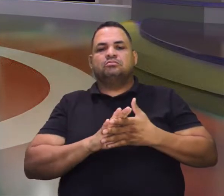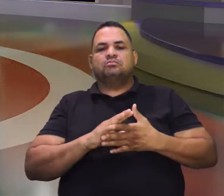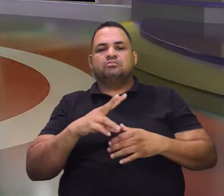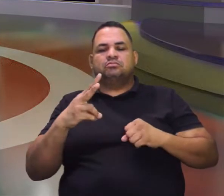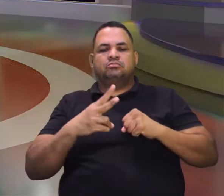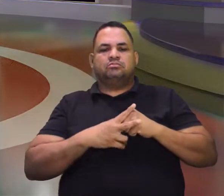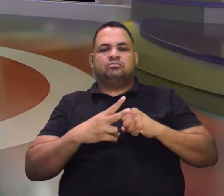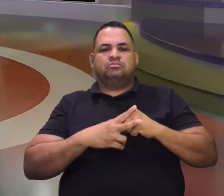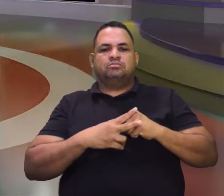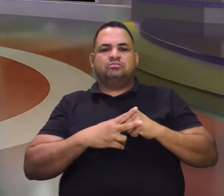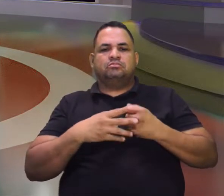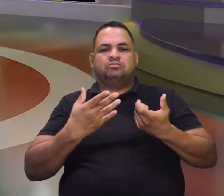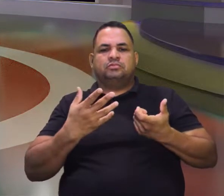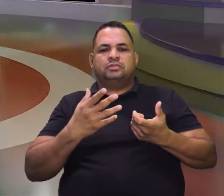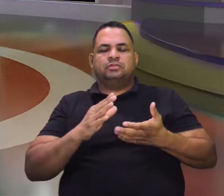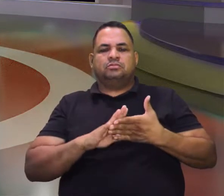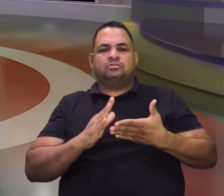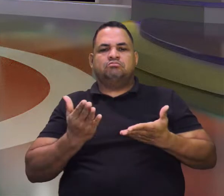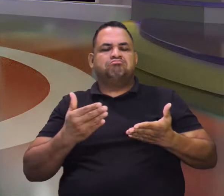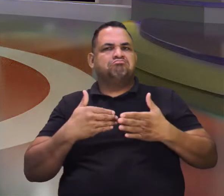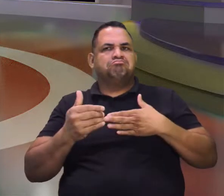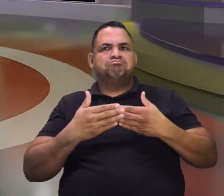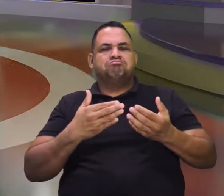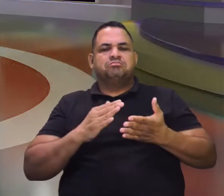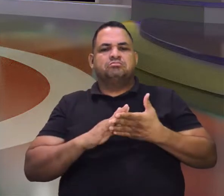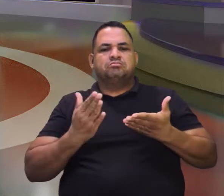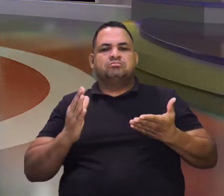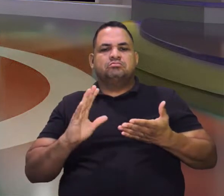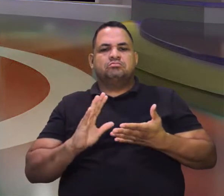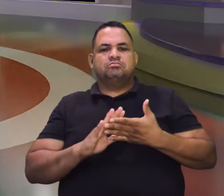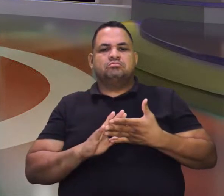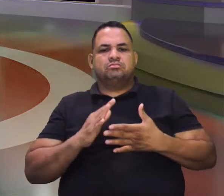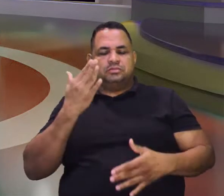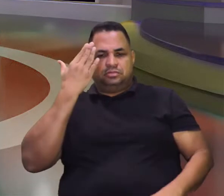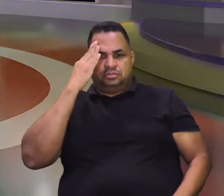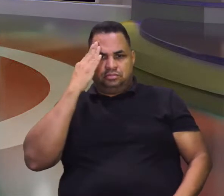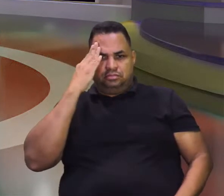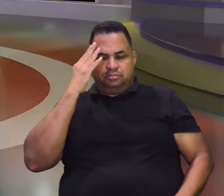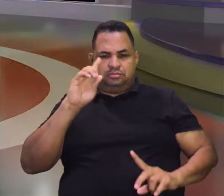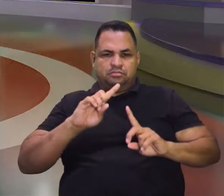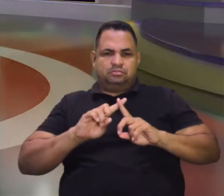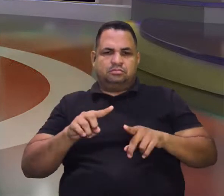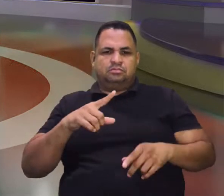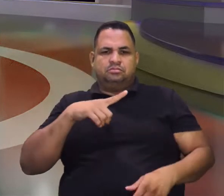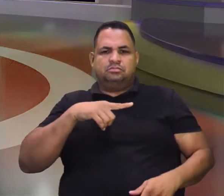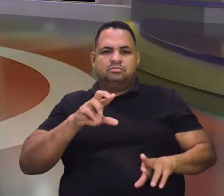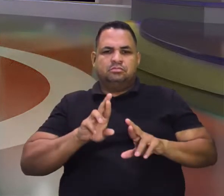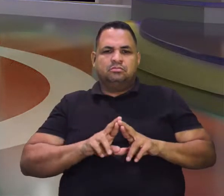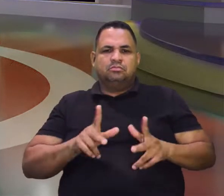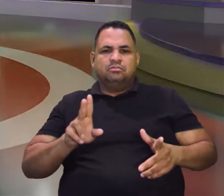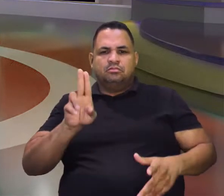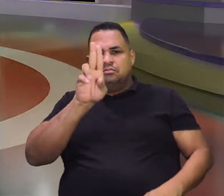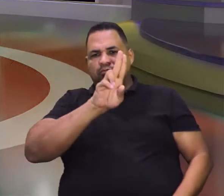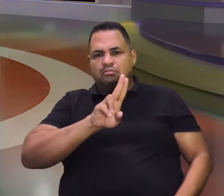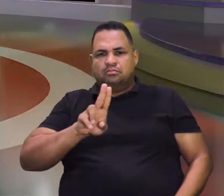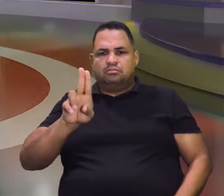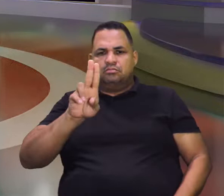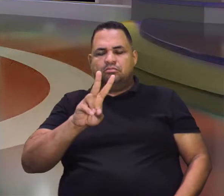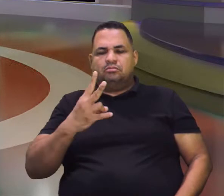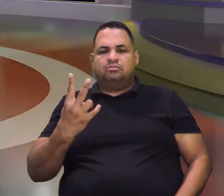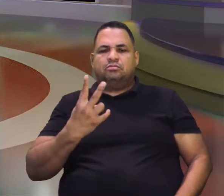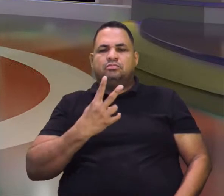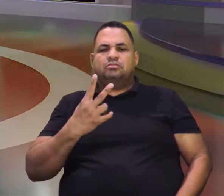be com o going to para qualquer situação no futuro, também não tem problema, eles vão te entender. Só que existe uma diferença de uso desses